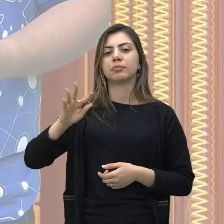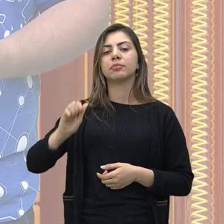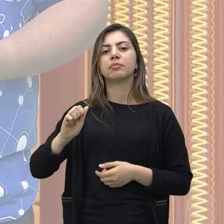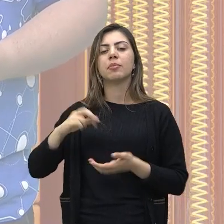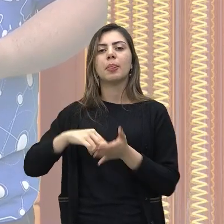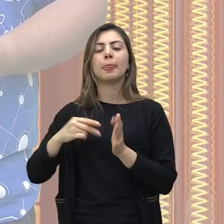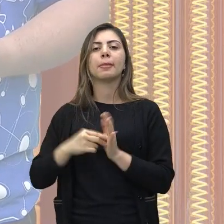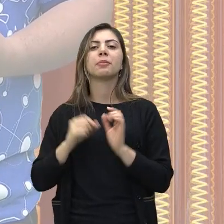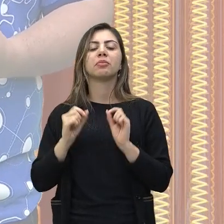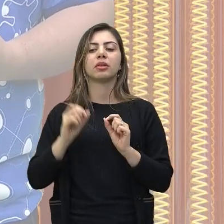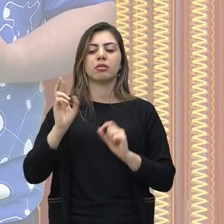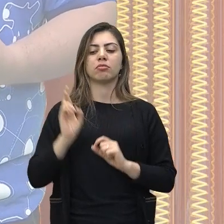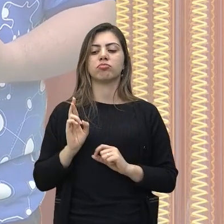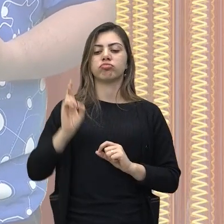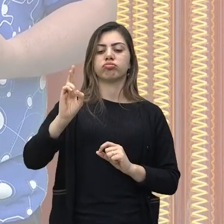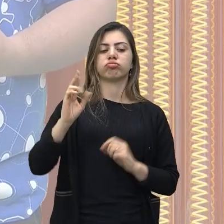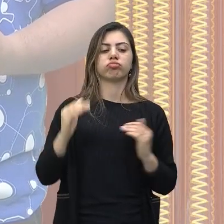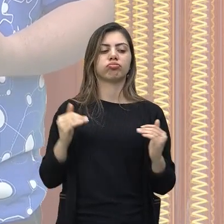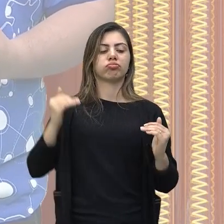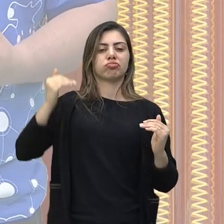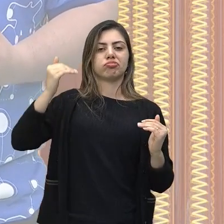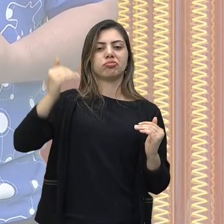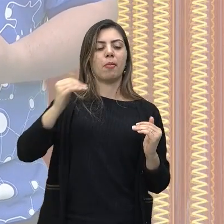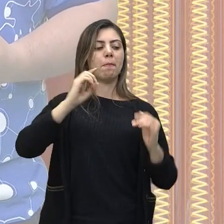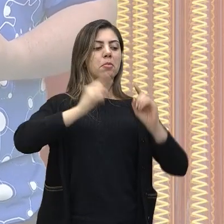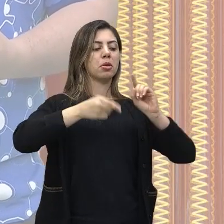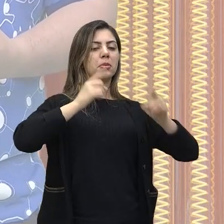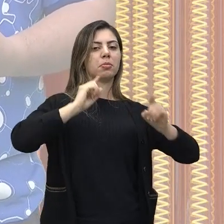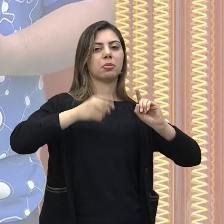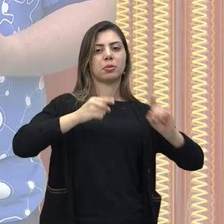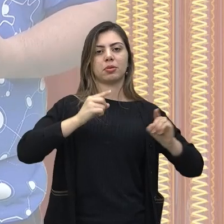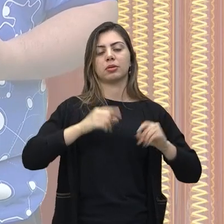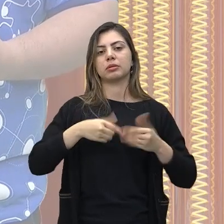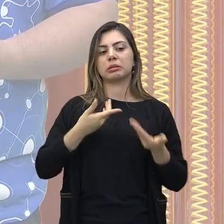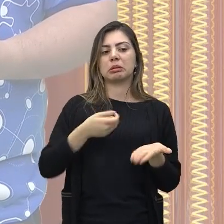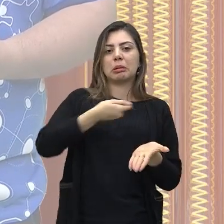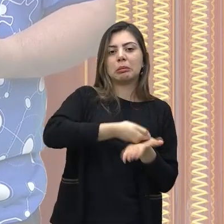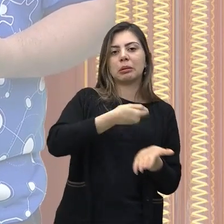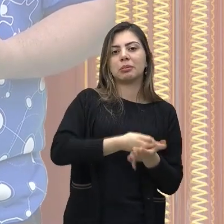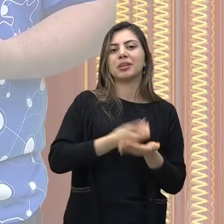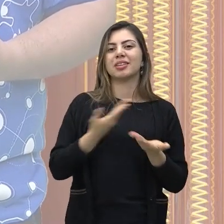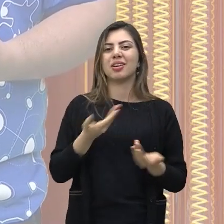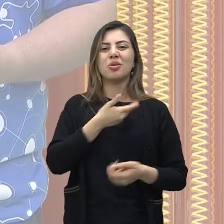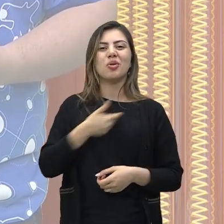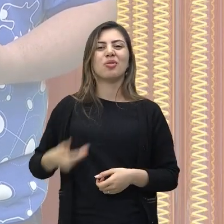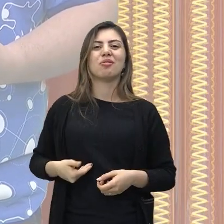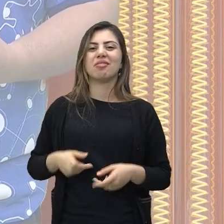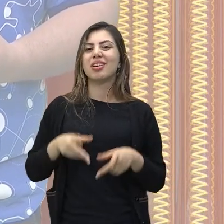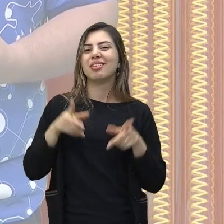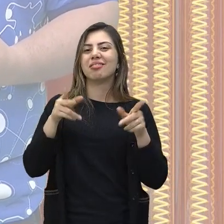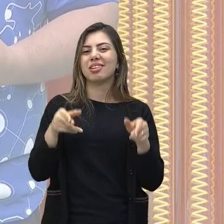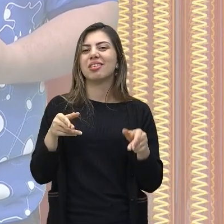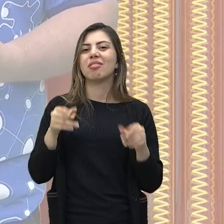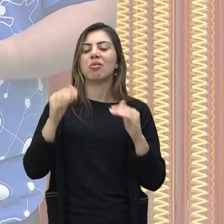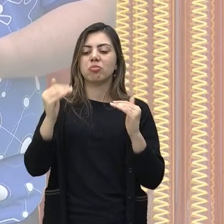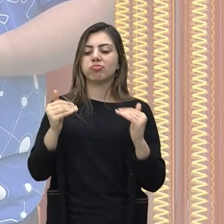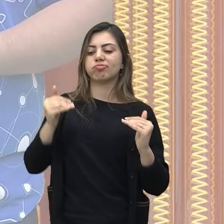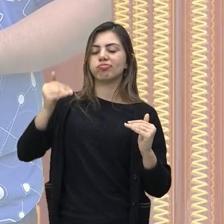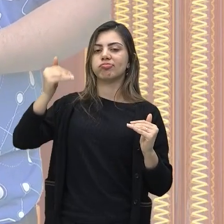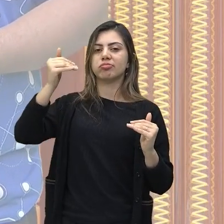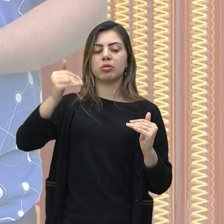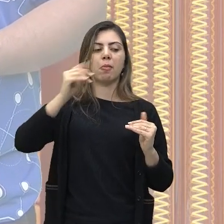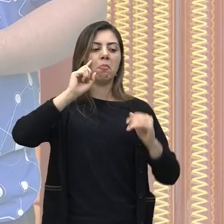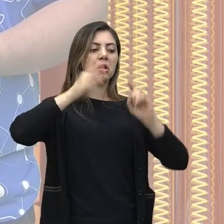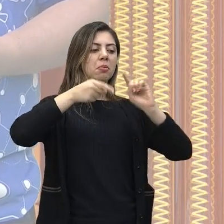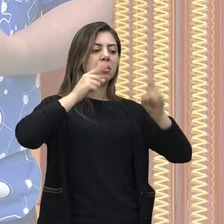pai, mandasse e desmandasse em cima de alguém. Então, é isso que o governo fez, começou a agir como pai, dizendo que o